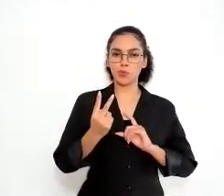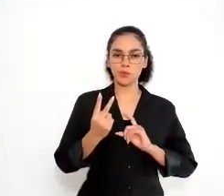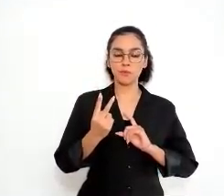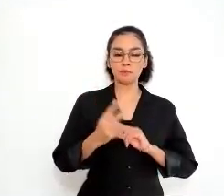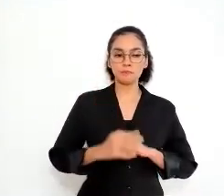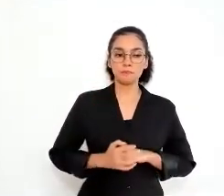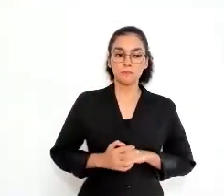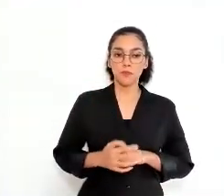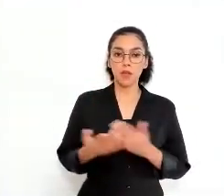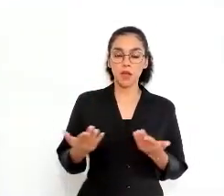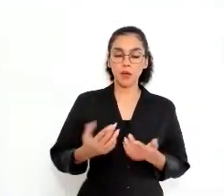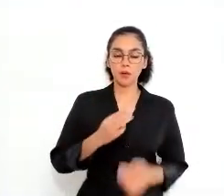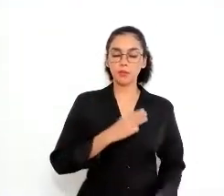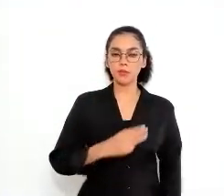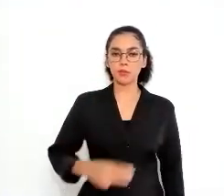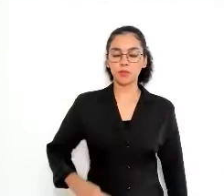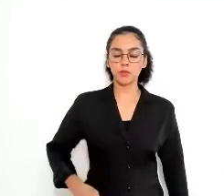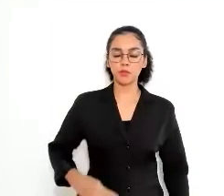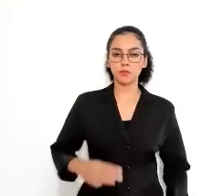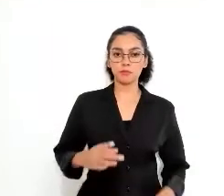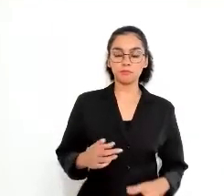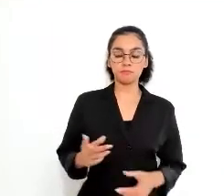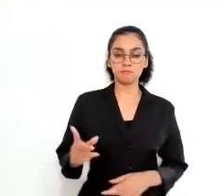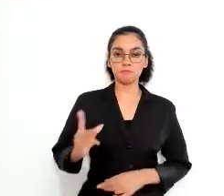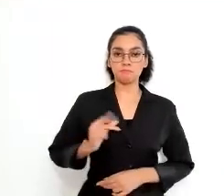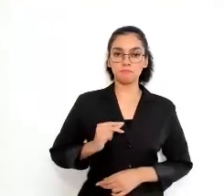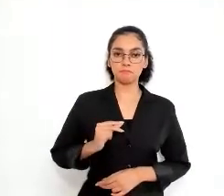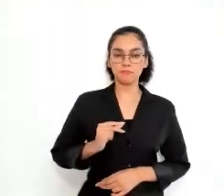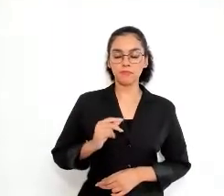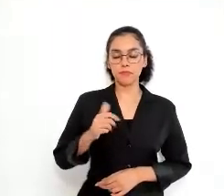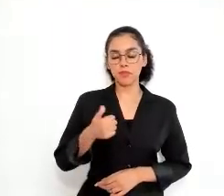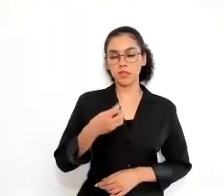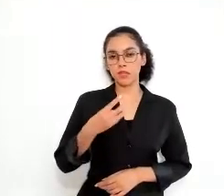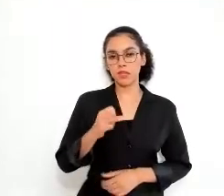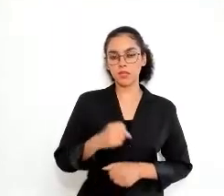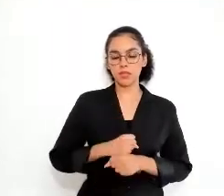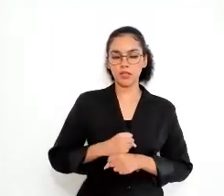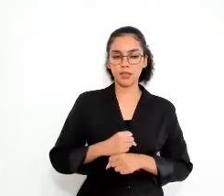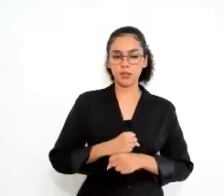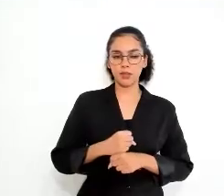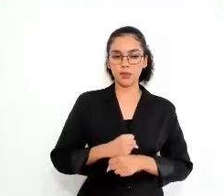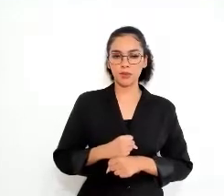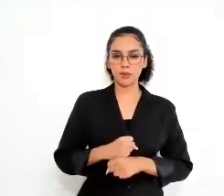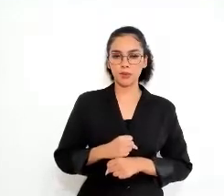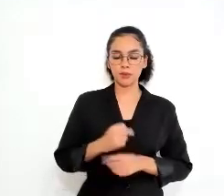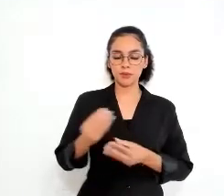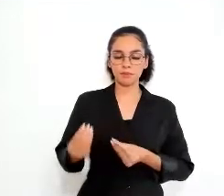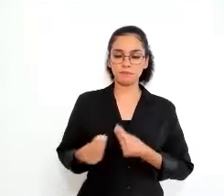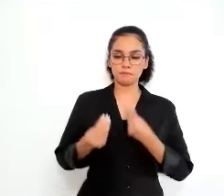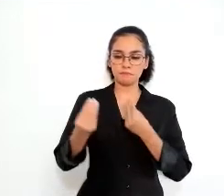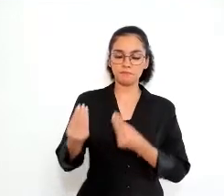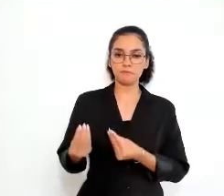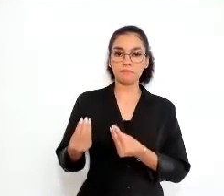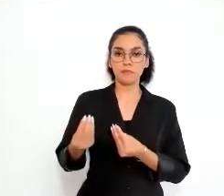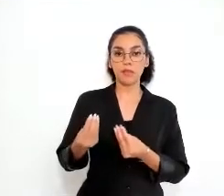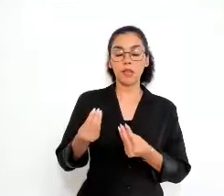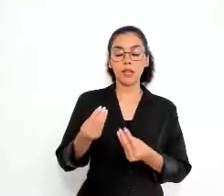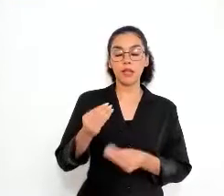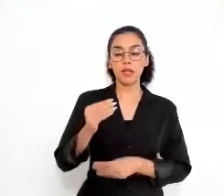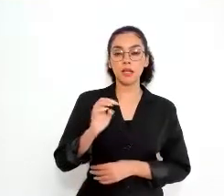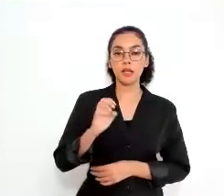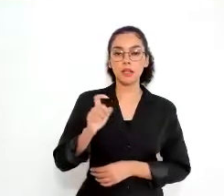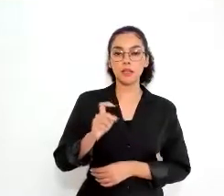receber agora a honraria dos 130 anos das mãos do desembargador Expedito Ferreira de Souza.